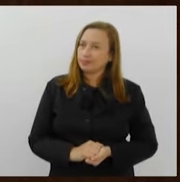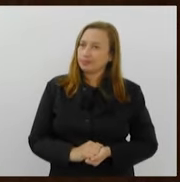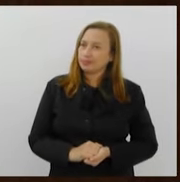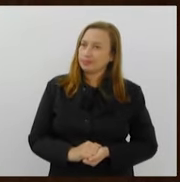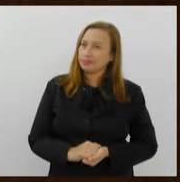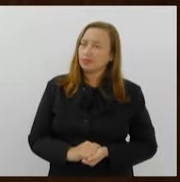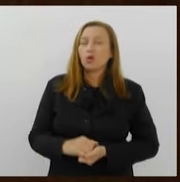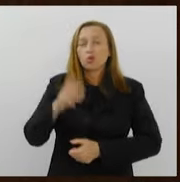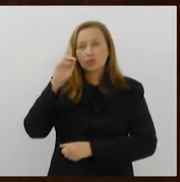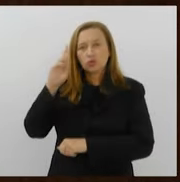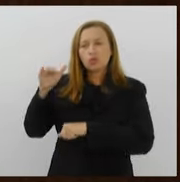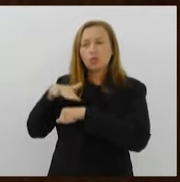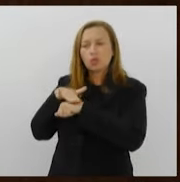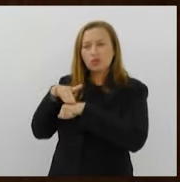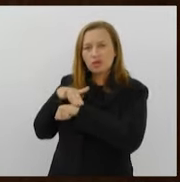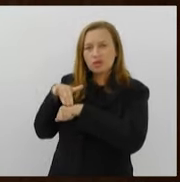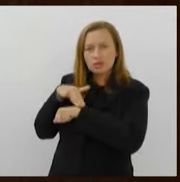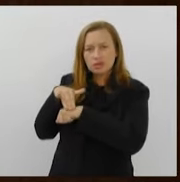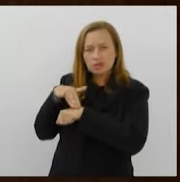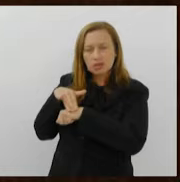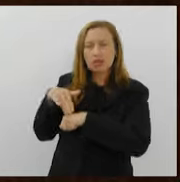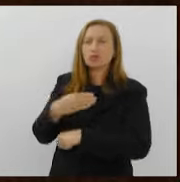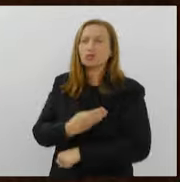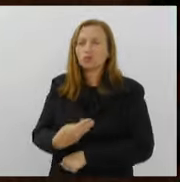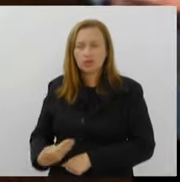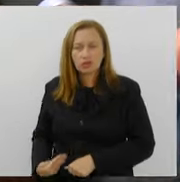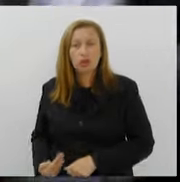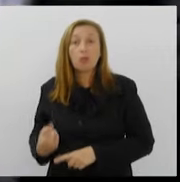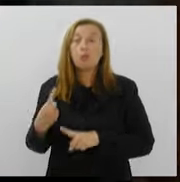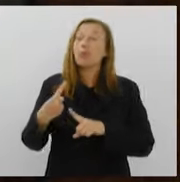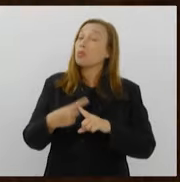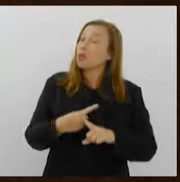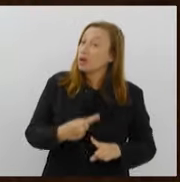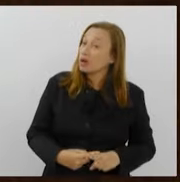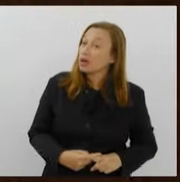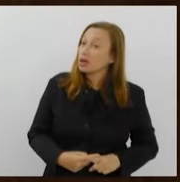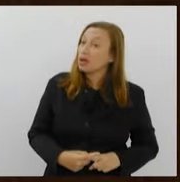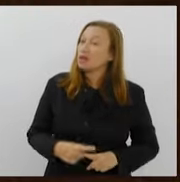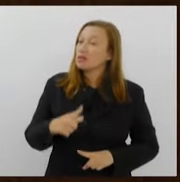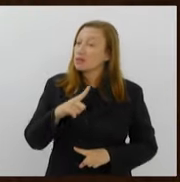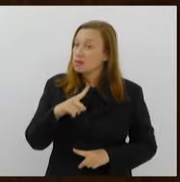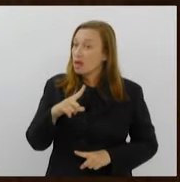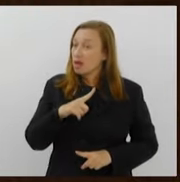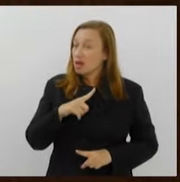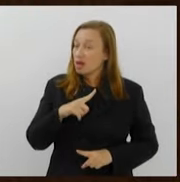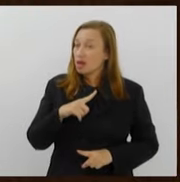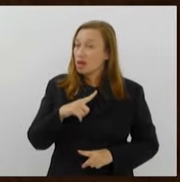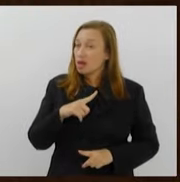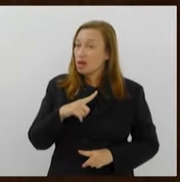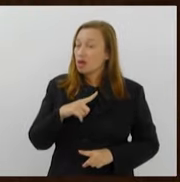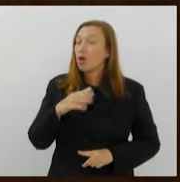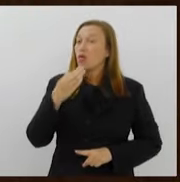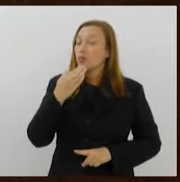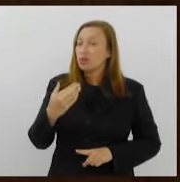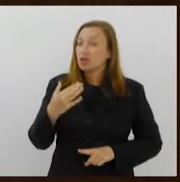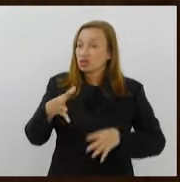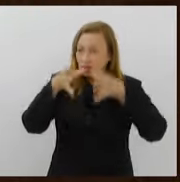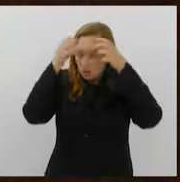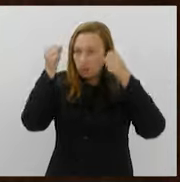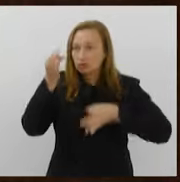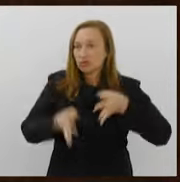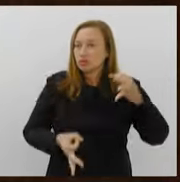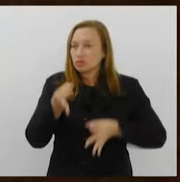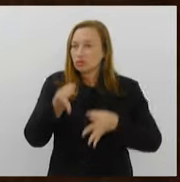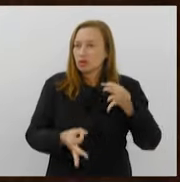através do senhor, do entendimento com o nosso governador, até porque tem uma liminar dada pelo Supremo Tribunal Federal,